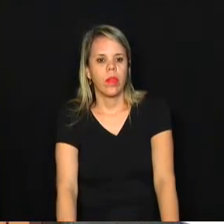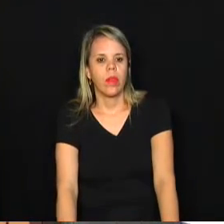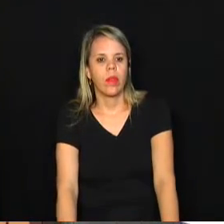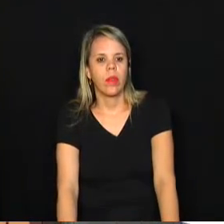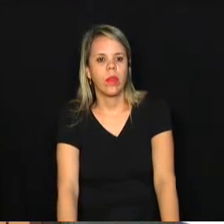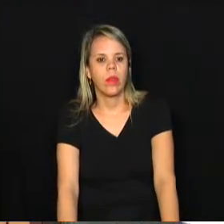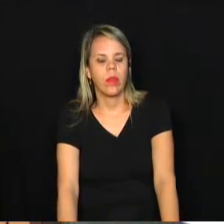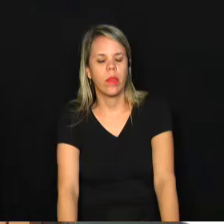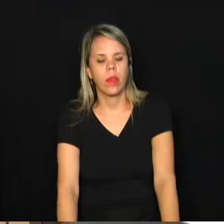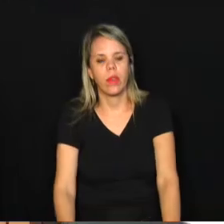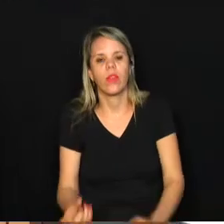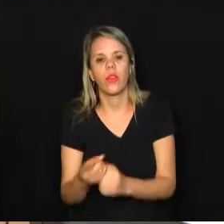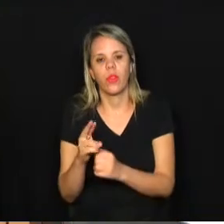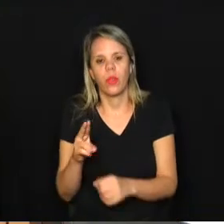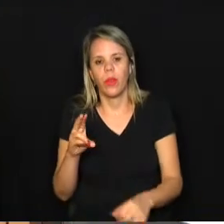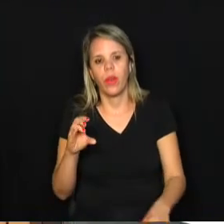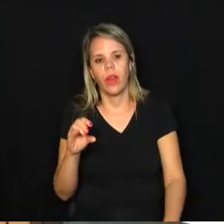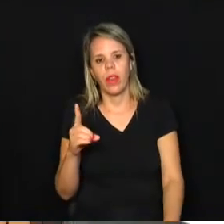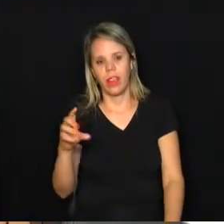Doutor Caiado.